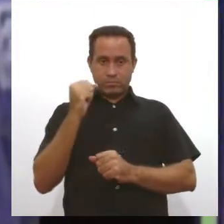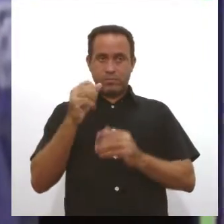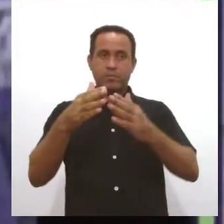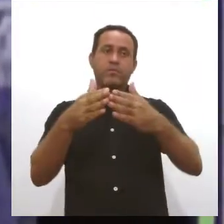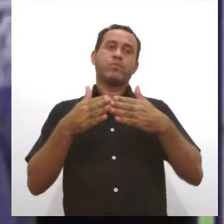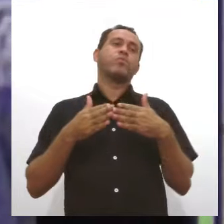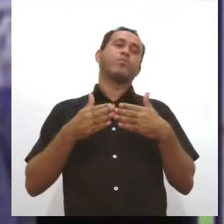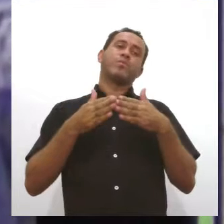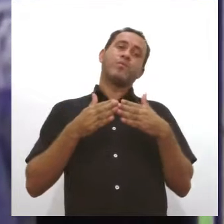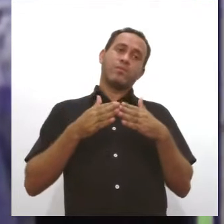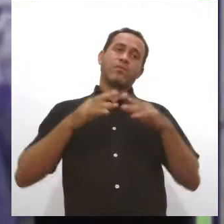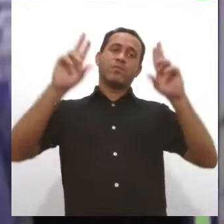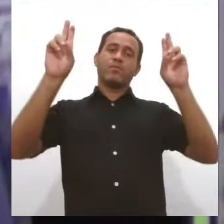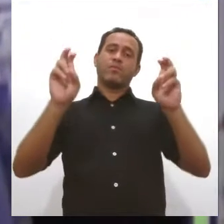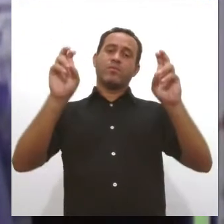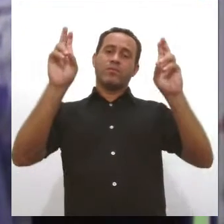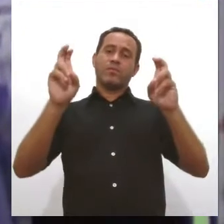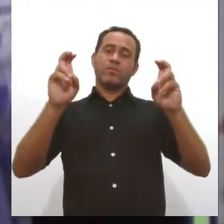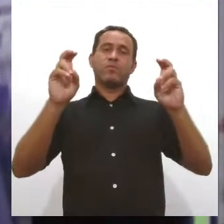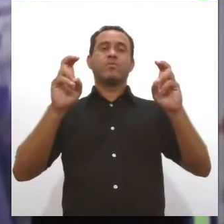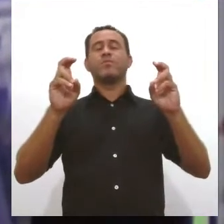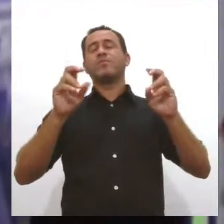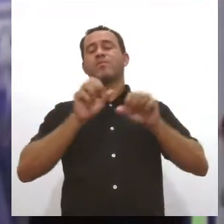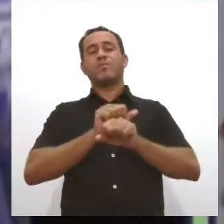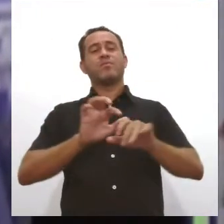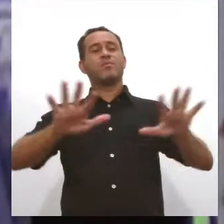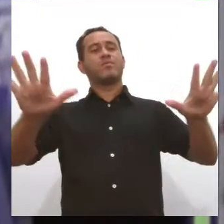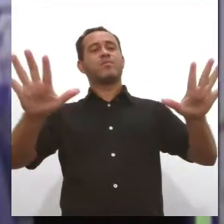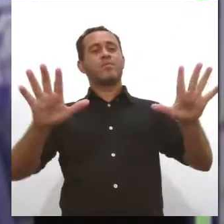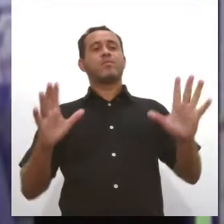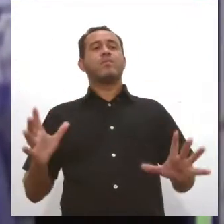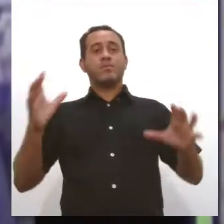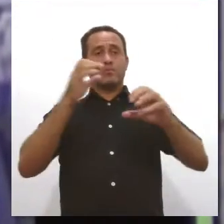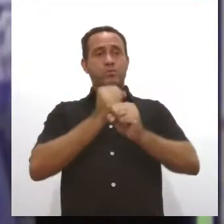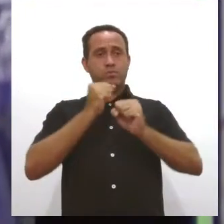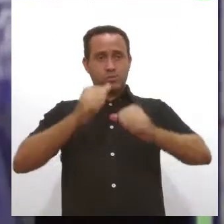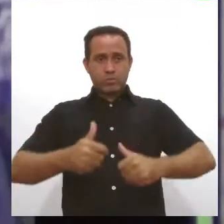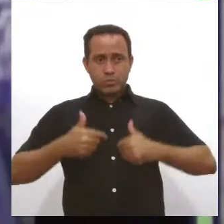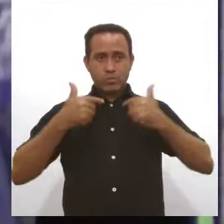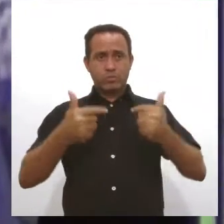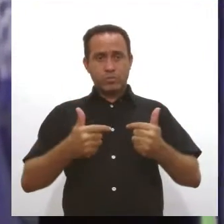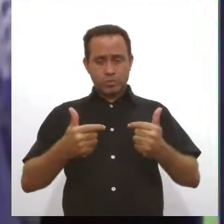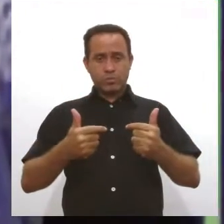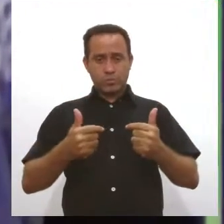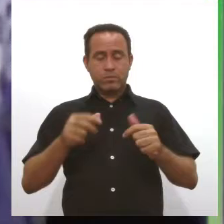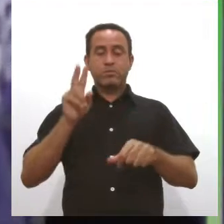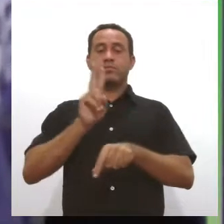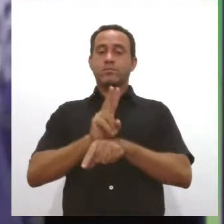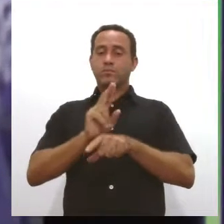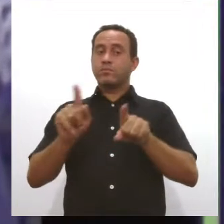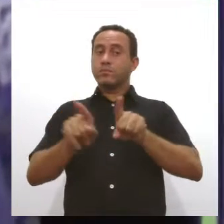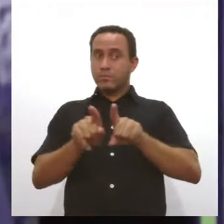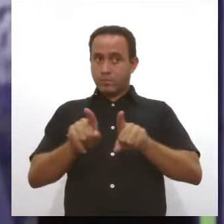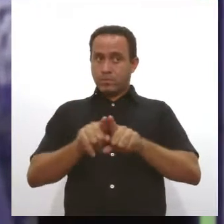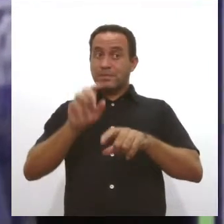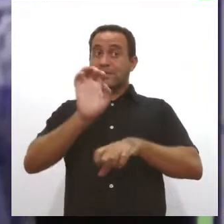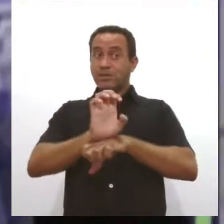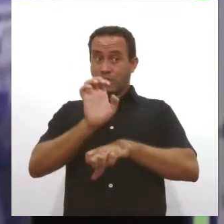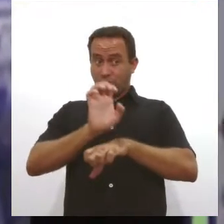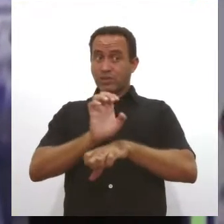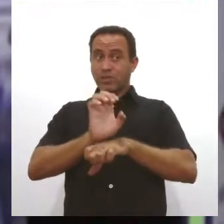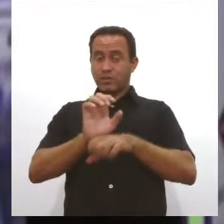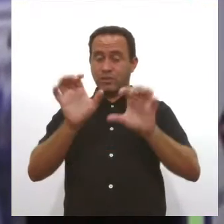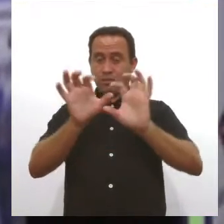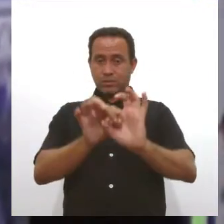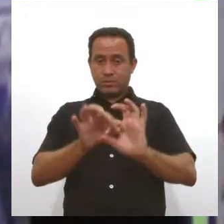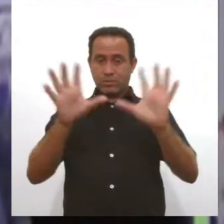apelo para que o tema não seja politizado e que se somem esforços. Ela defendeu ainda que, caso os estados sejam